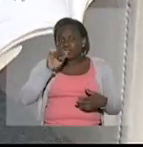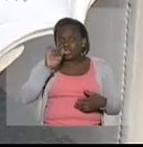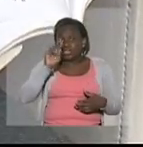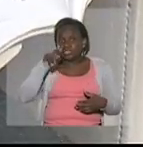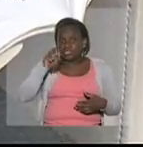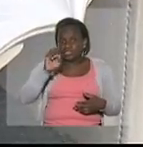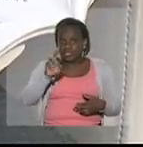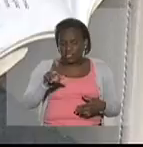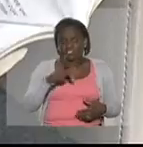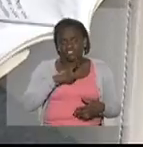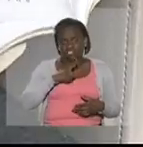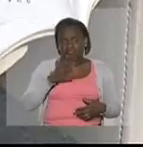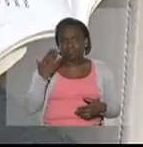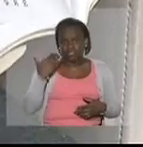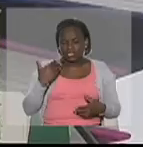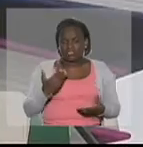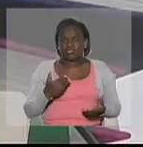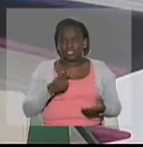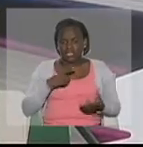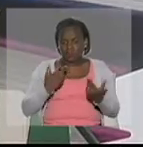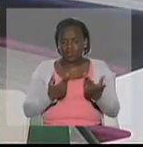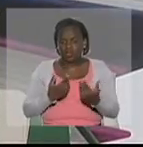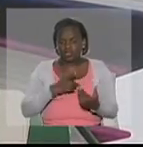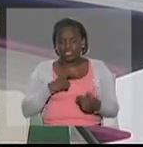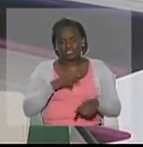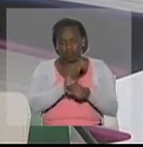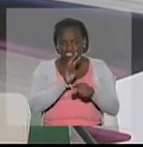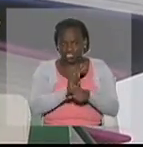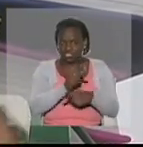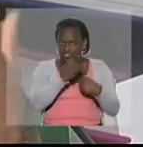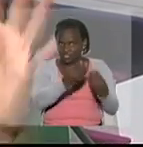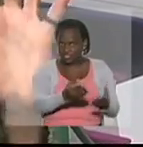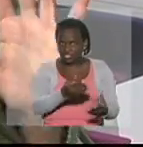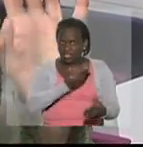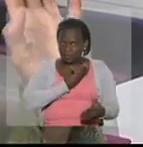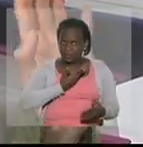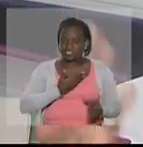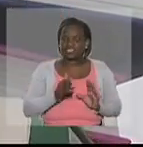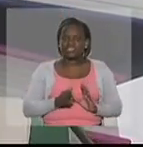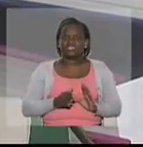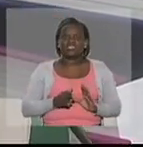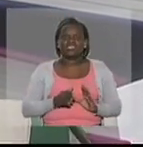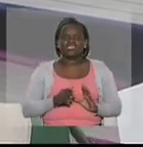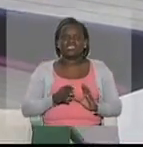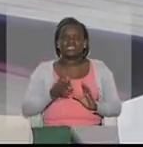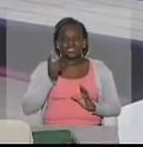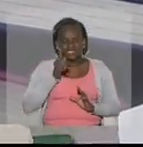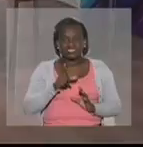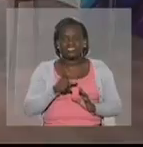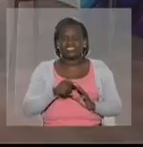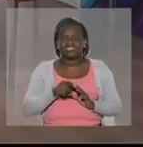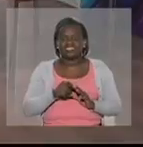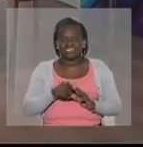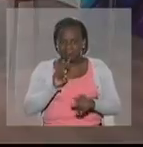Reiner que ela tinha é tipo o Reiner que eu tenho também que tá emprestado até emprestei ele para uma amiga